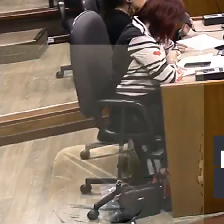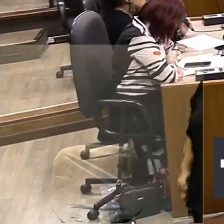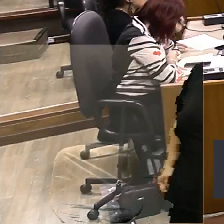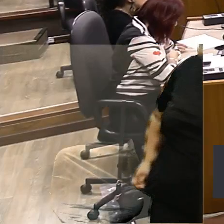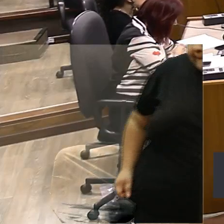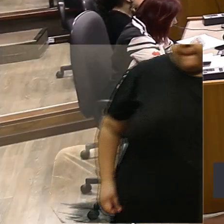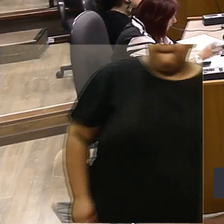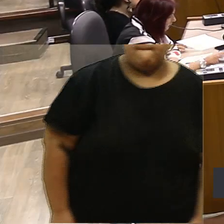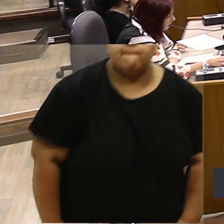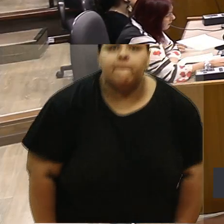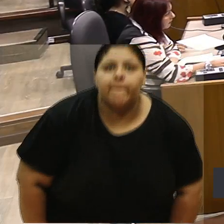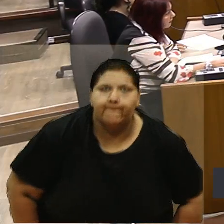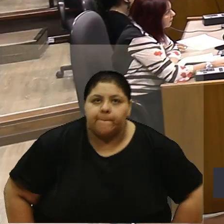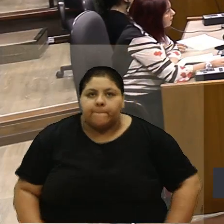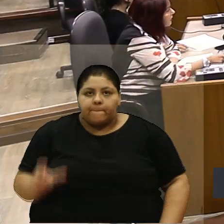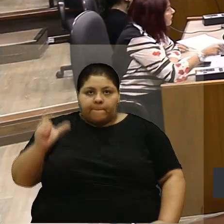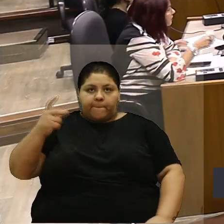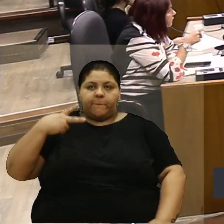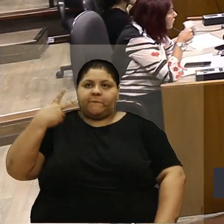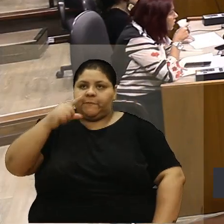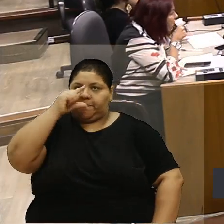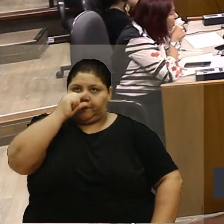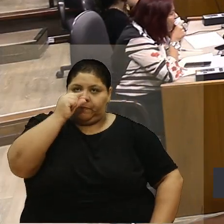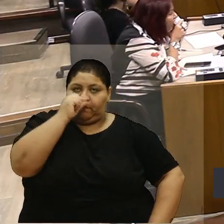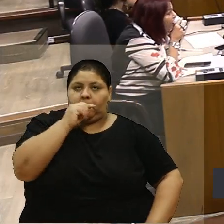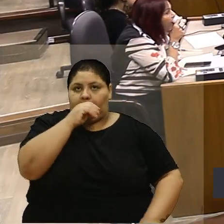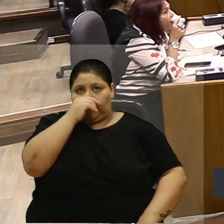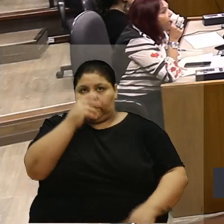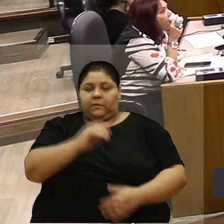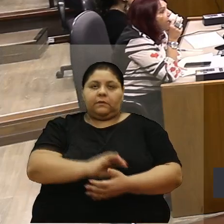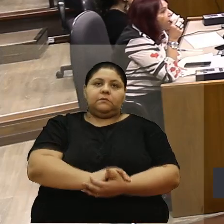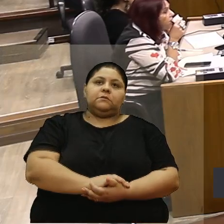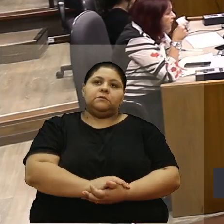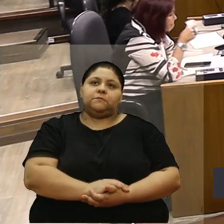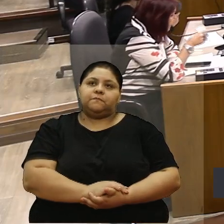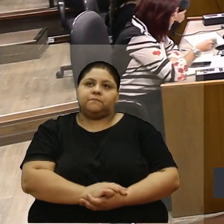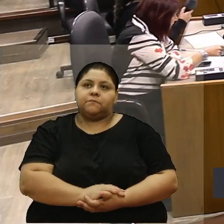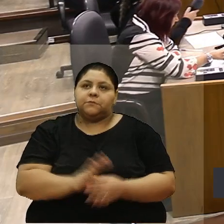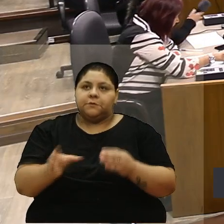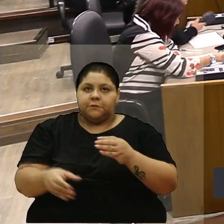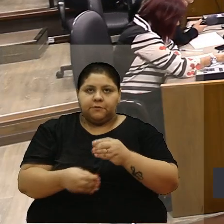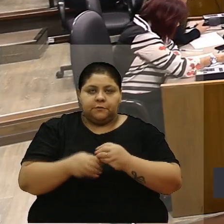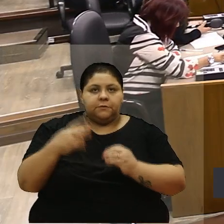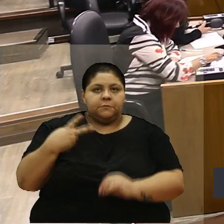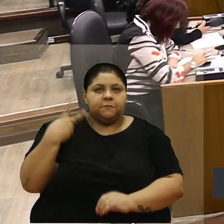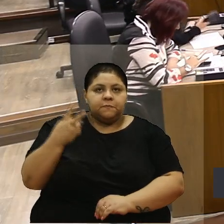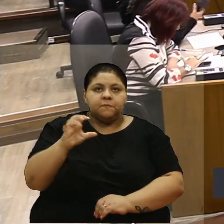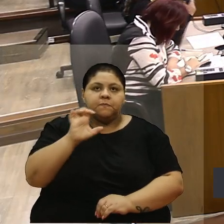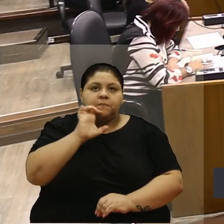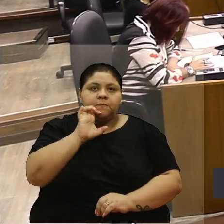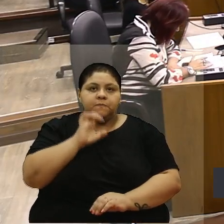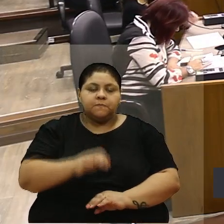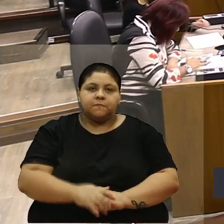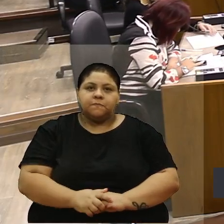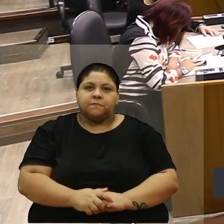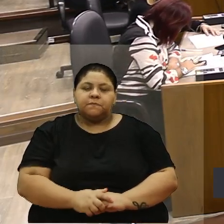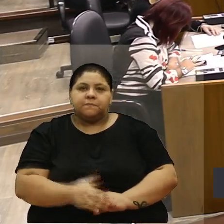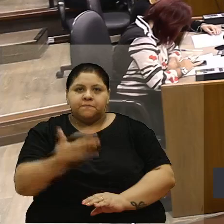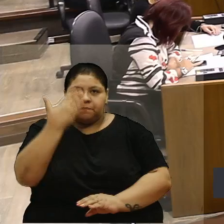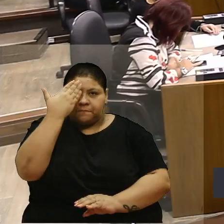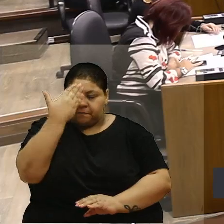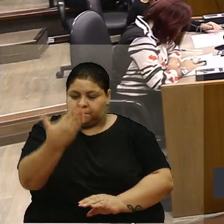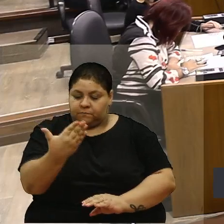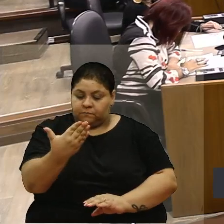Vereador Sandro Fantinel. Me permite uma parte, vereador. De imediato, vereador. Muito